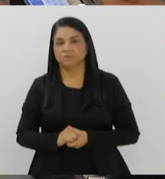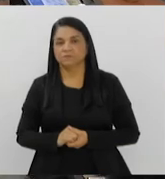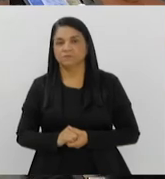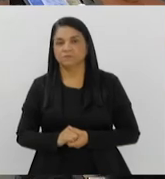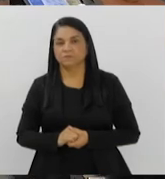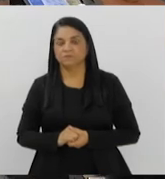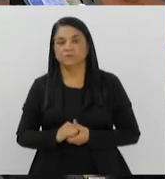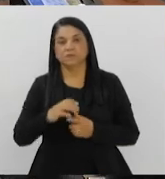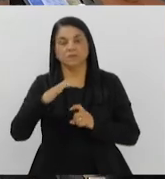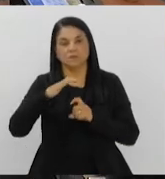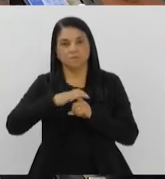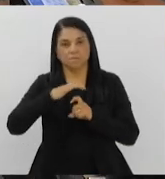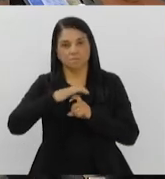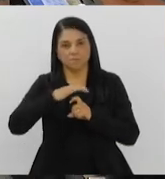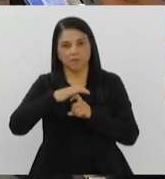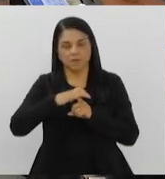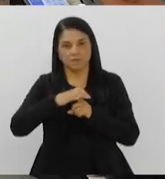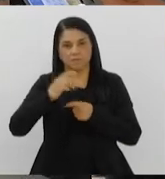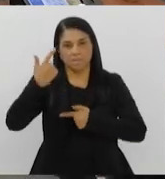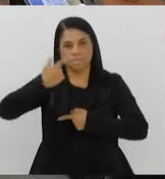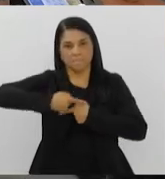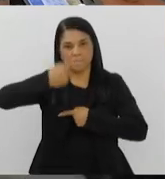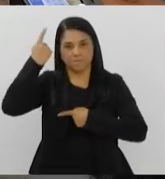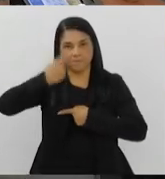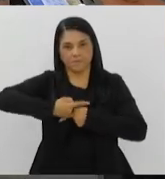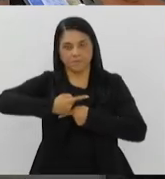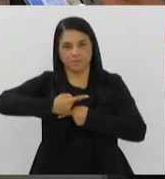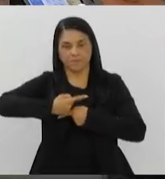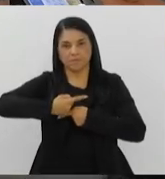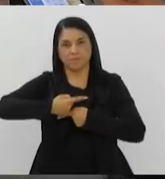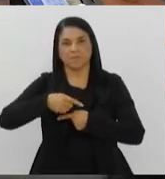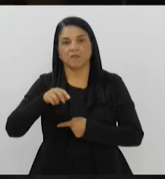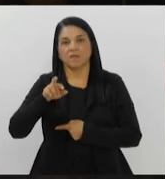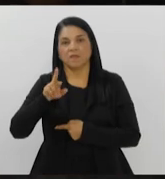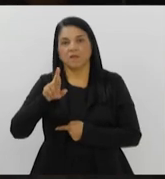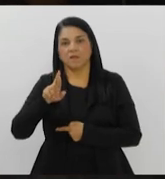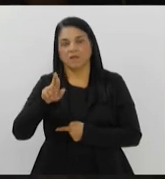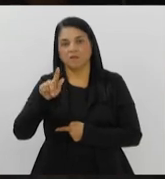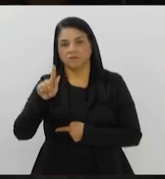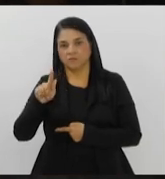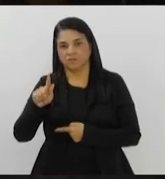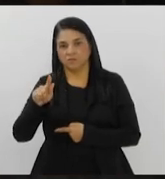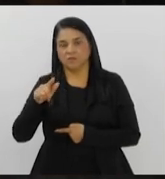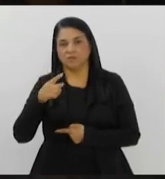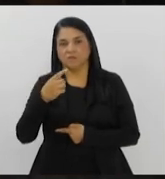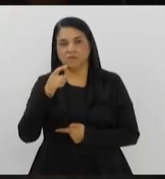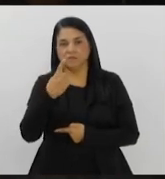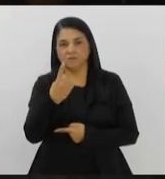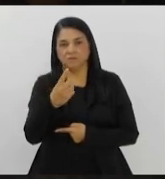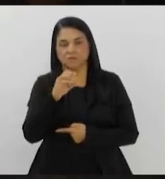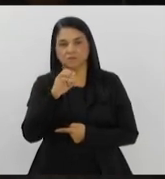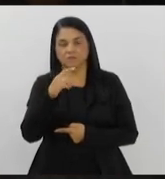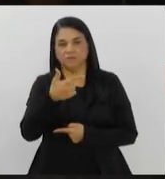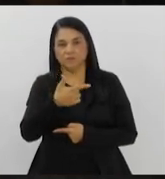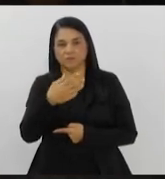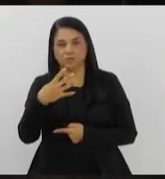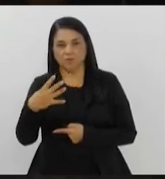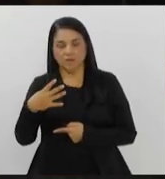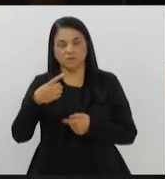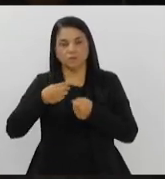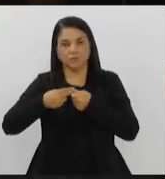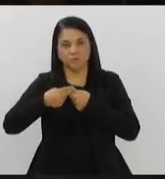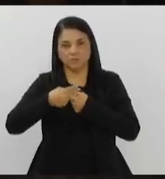de tarifas na praça de pedágio localizada na RG-124, da altura do trecho, que liga o município de Rio Bonito a São Pedro da